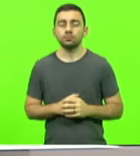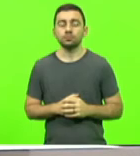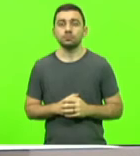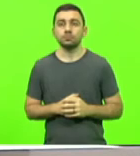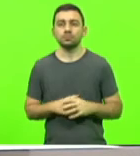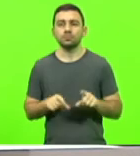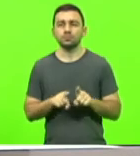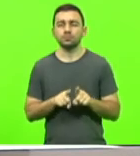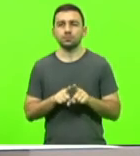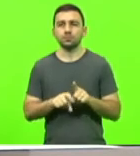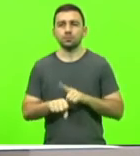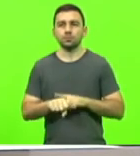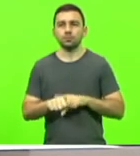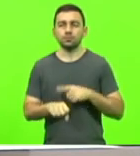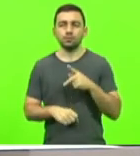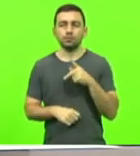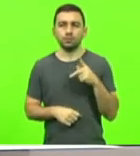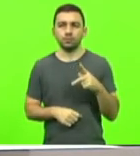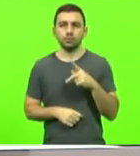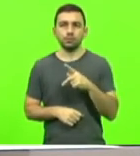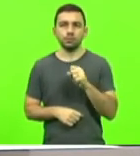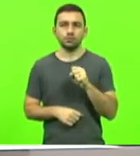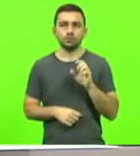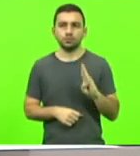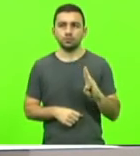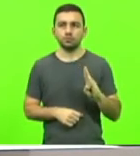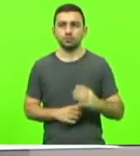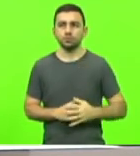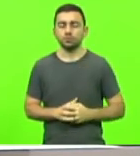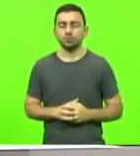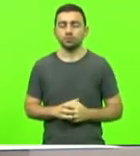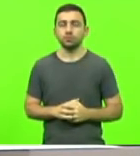Horário do bloco PP-PSB.